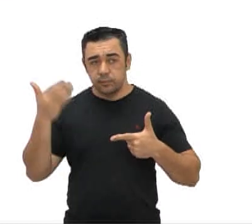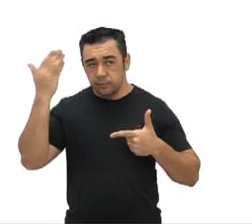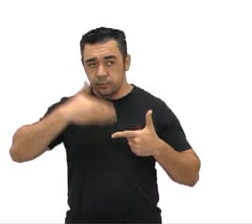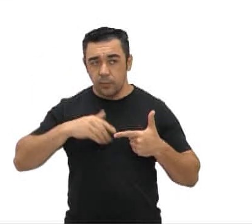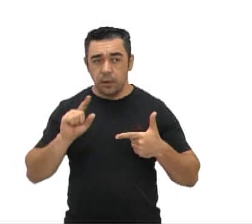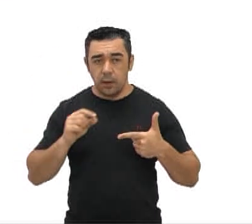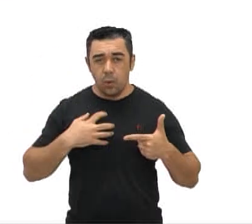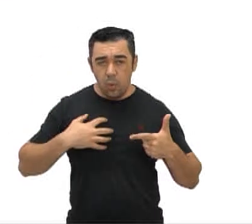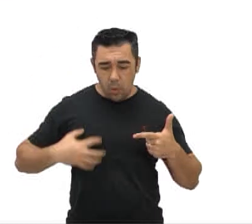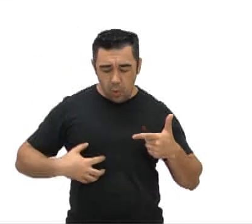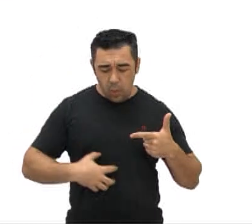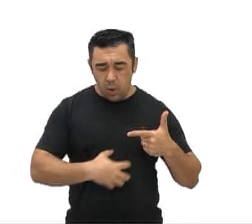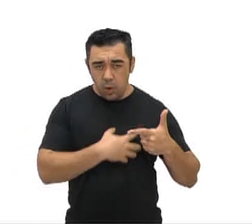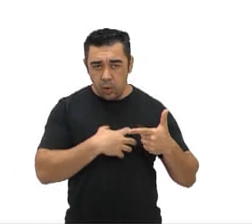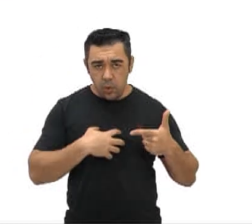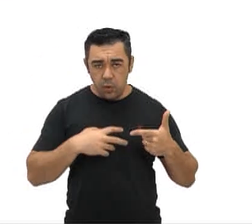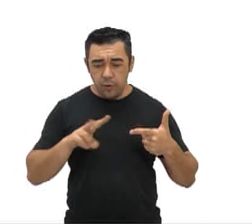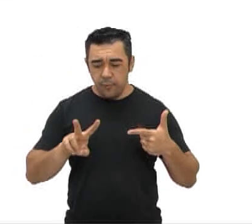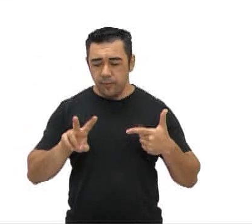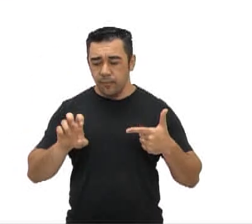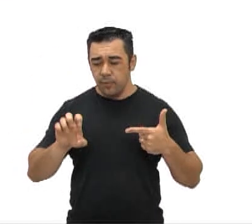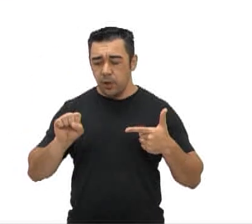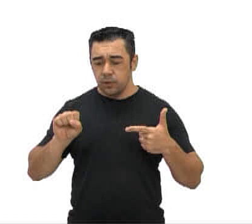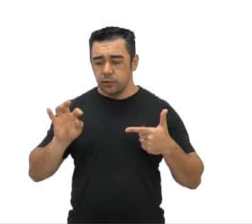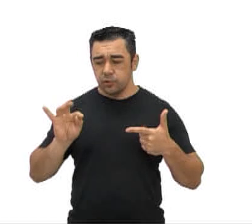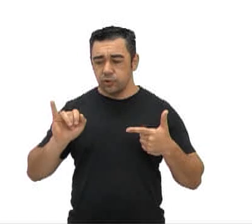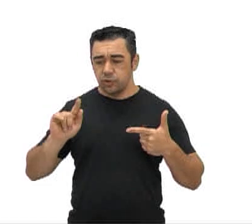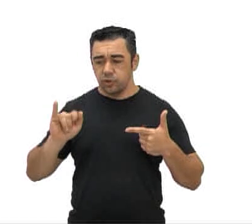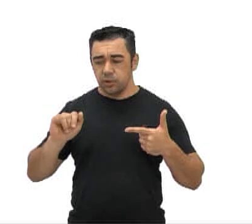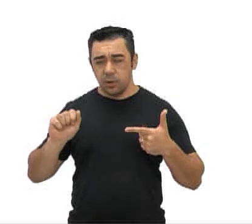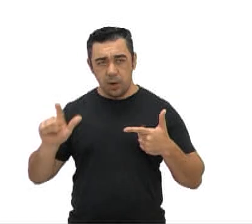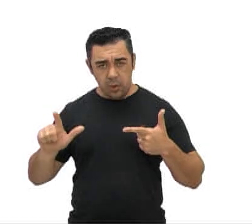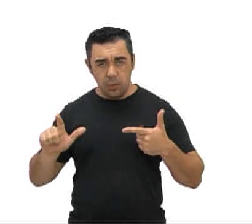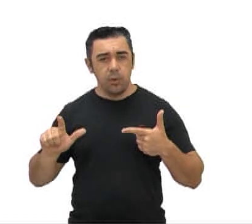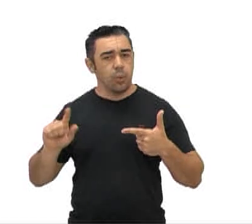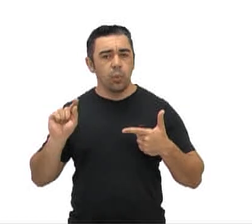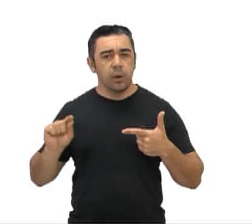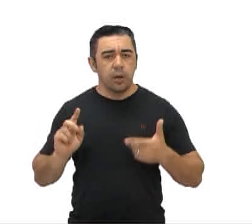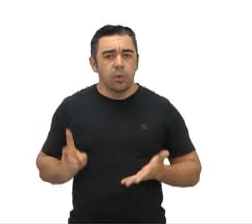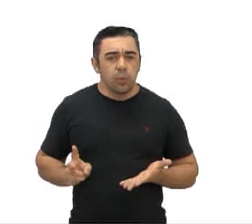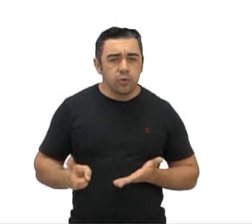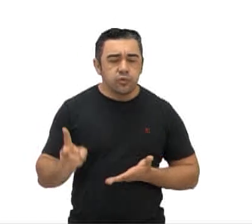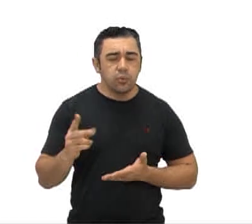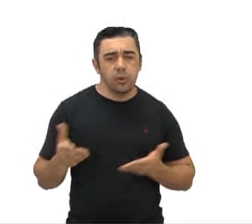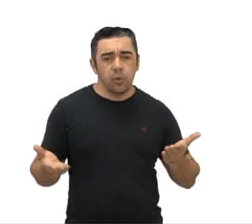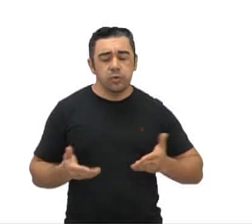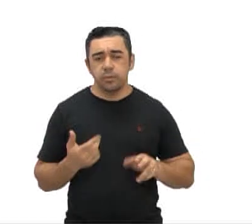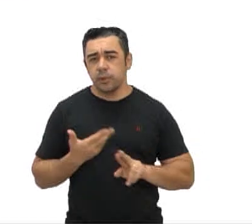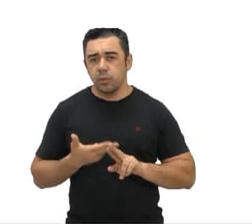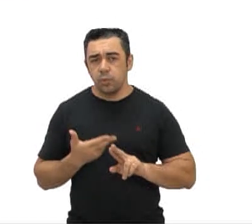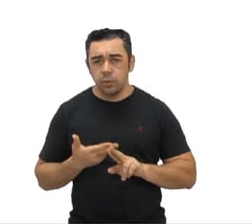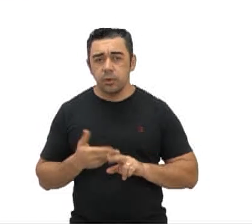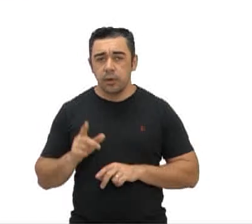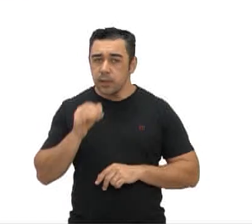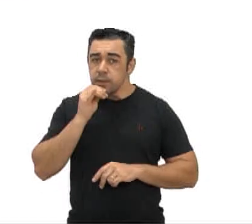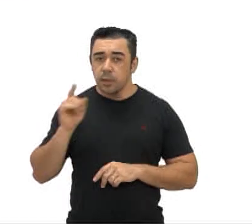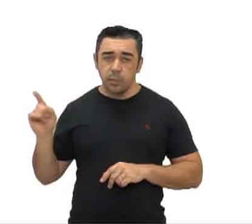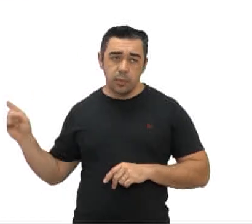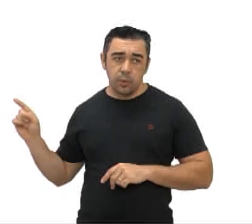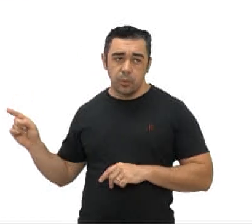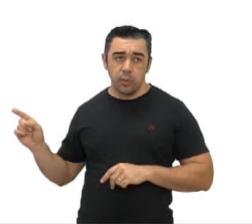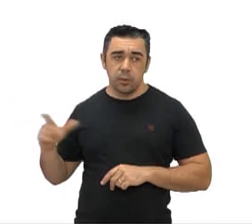os órgãos vestigiais, que são aqueles órgãos que não têm uma função nos organismos atuais, mas ainda estão ali. A gente está usando aqui o